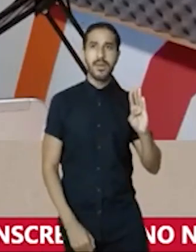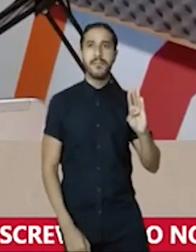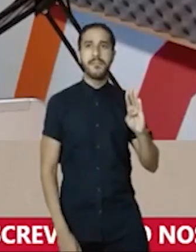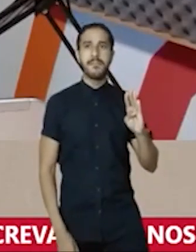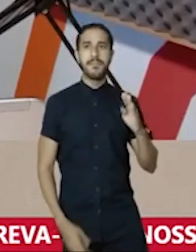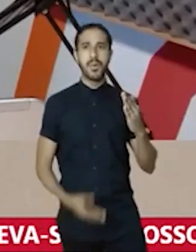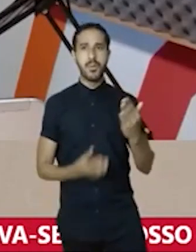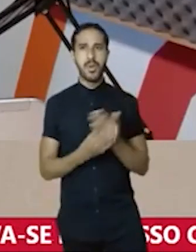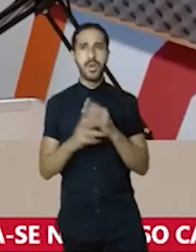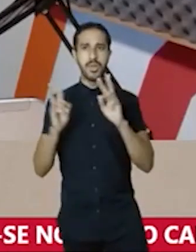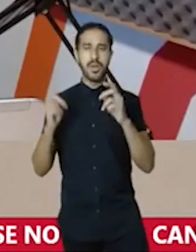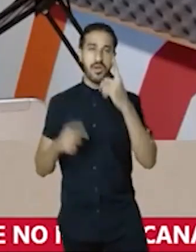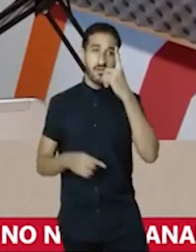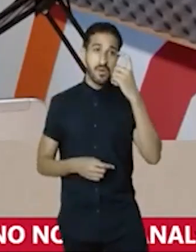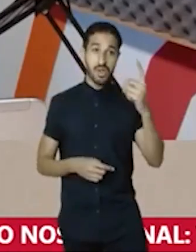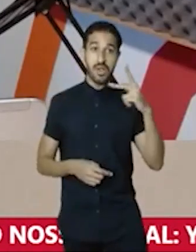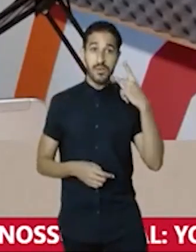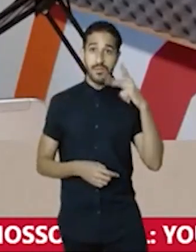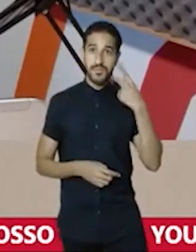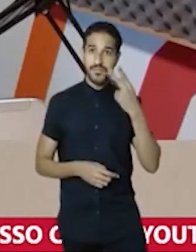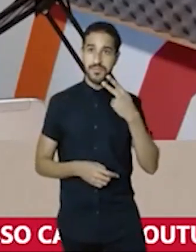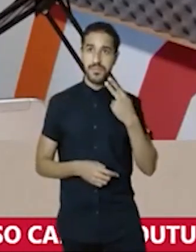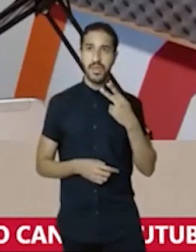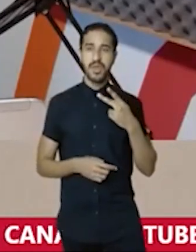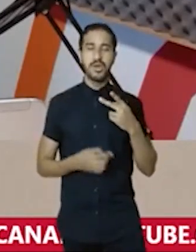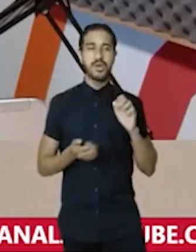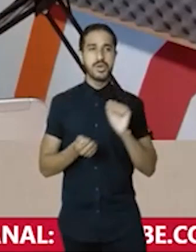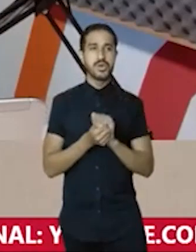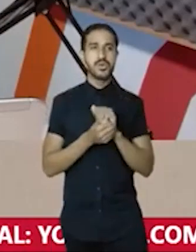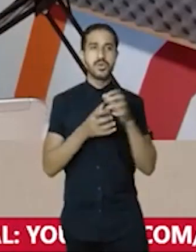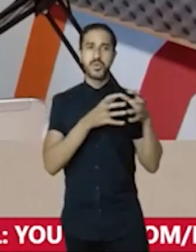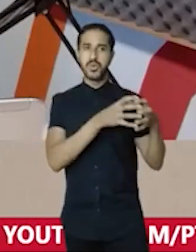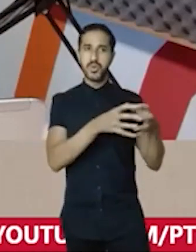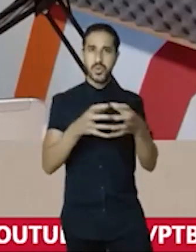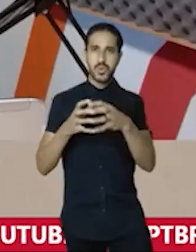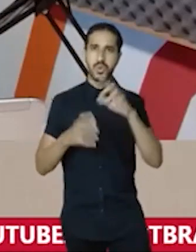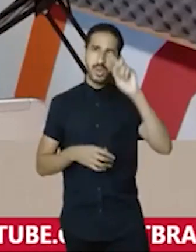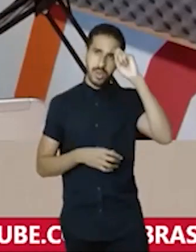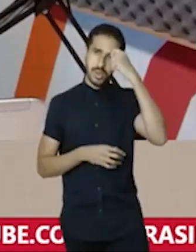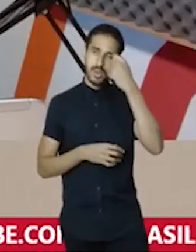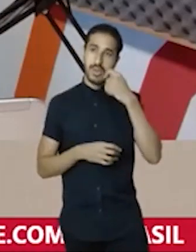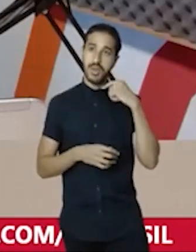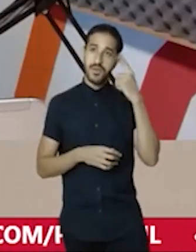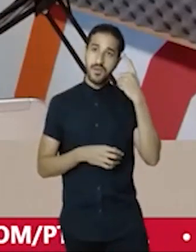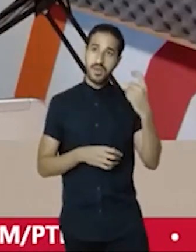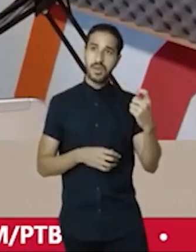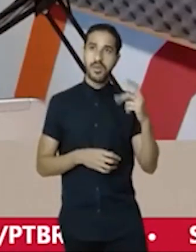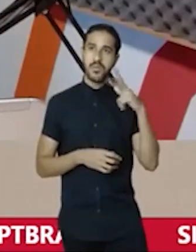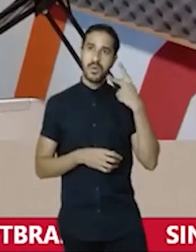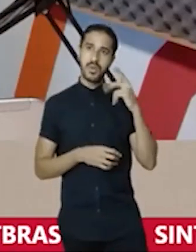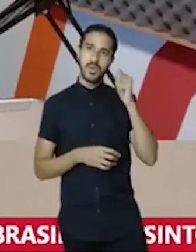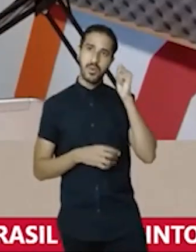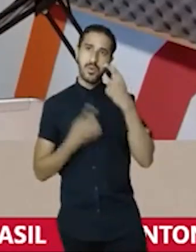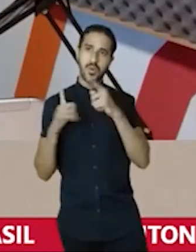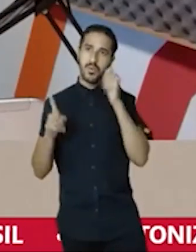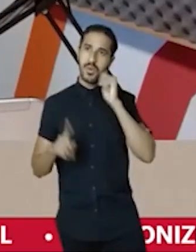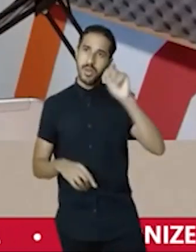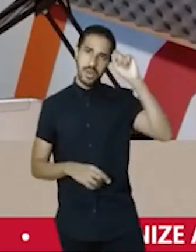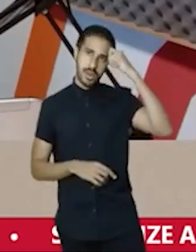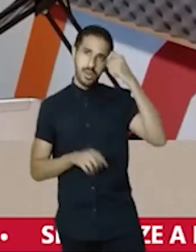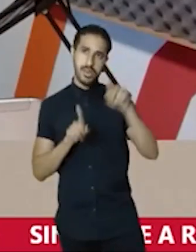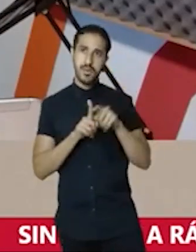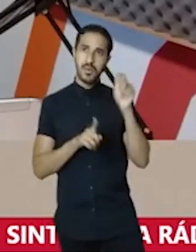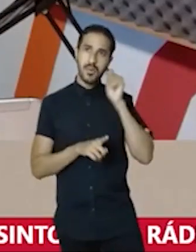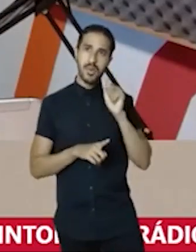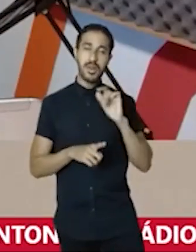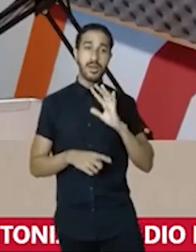uma denúncia sobre a violência política, em conjunto com organizações negras, né, então, violência política contra as mulheres negras e mulheres